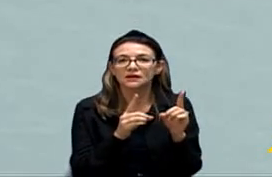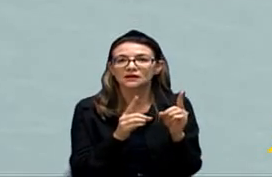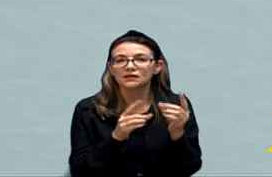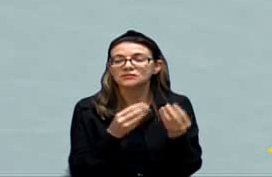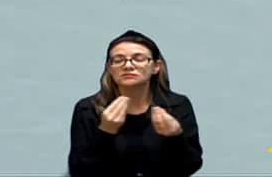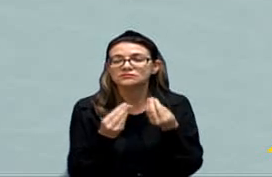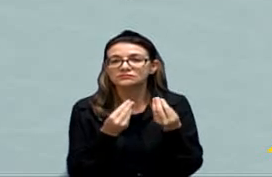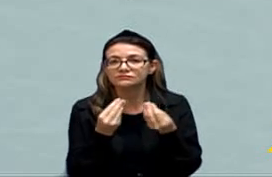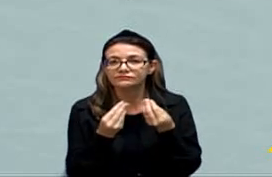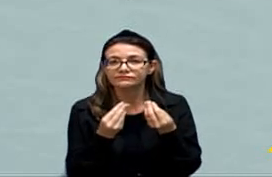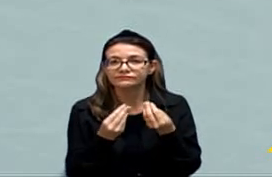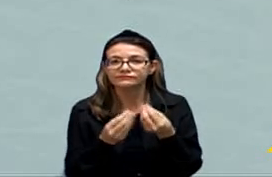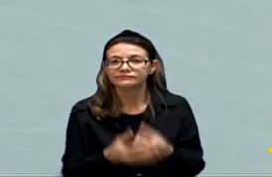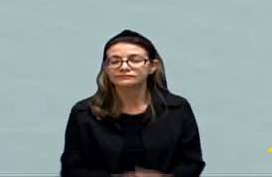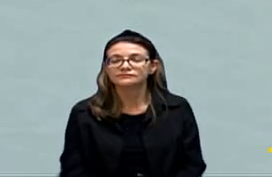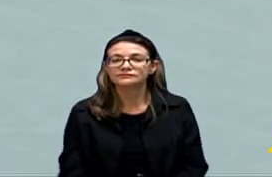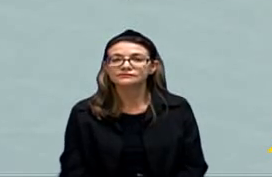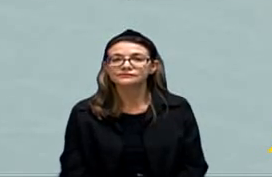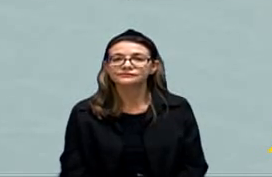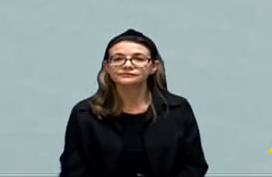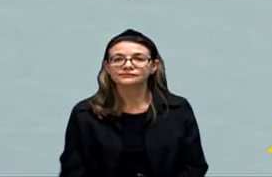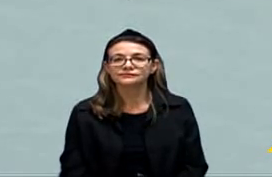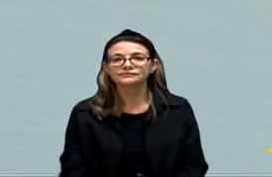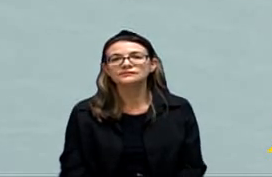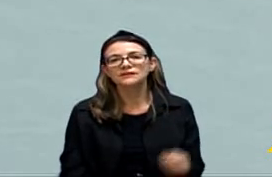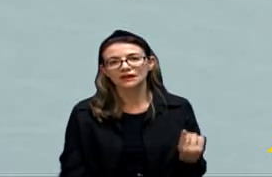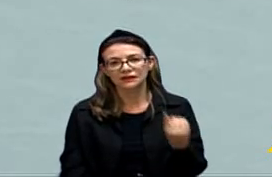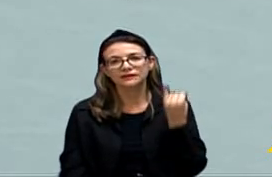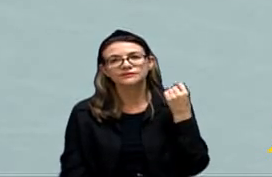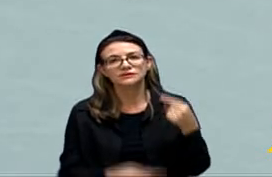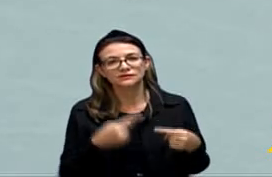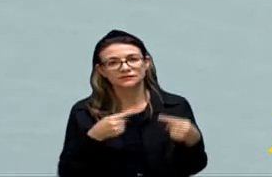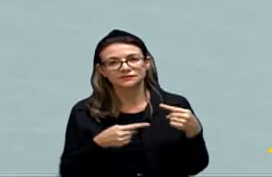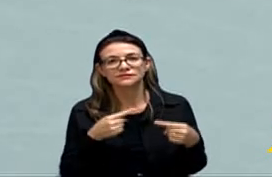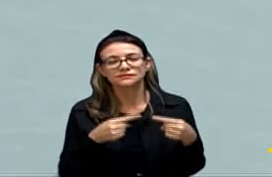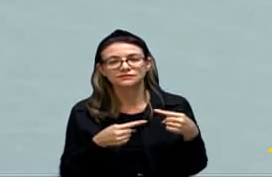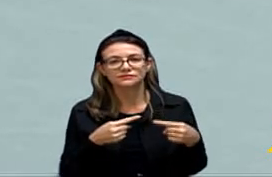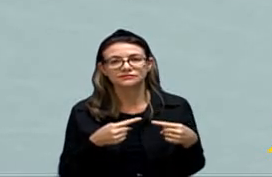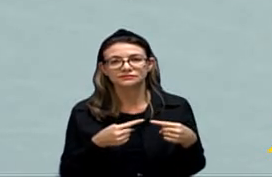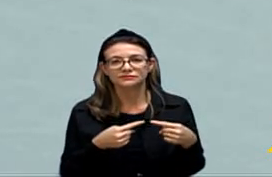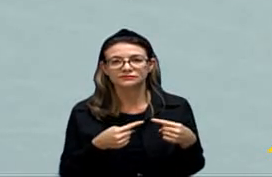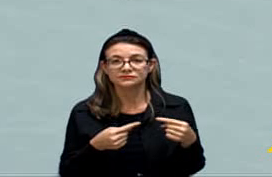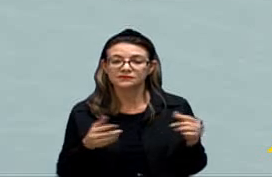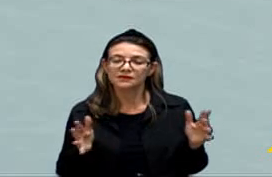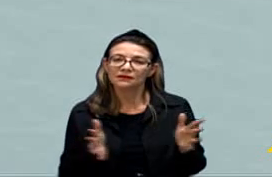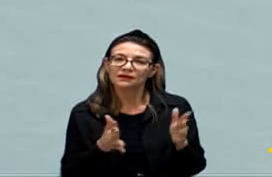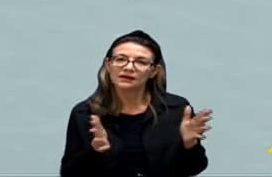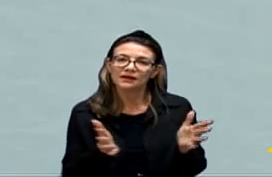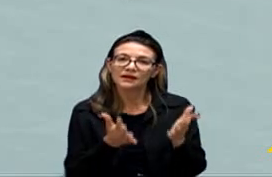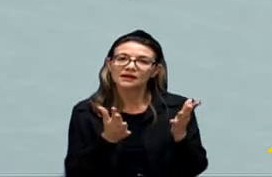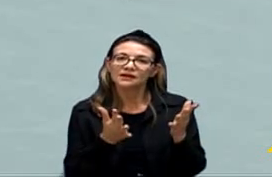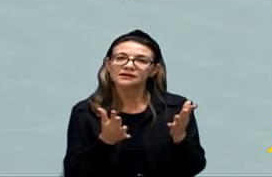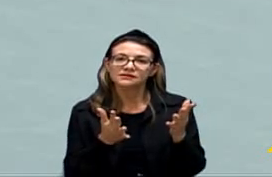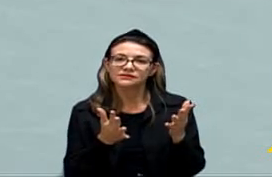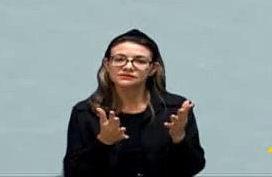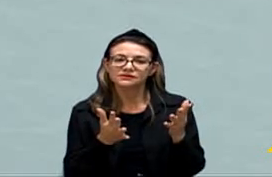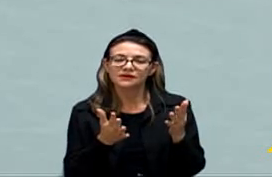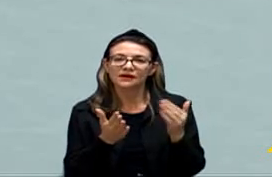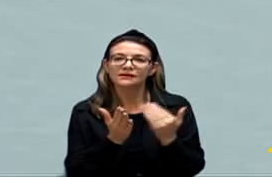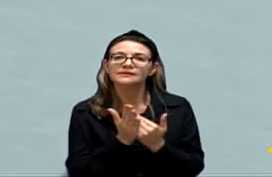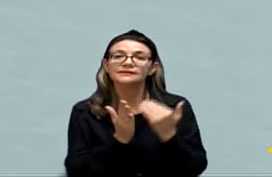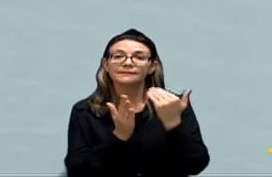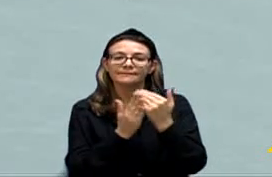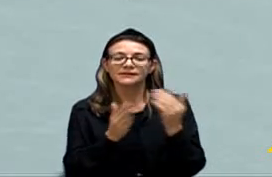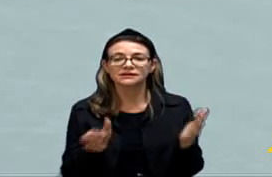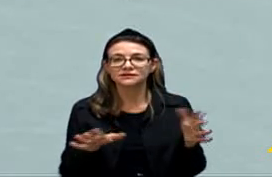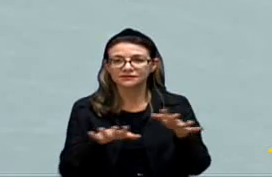pergunta por isso que é importante trazermos essa discussão buscando fomentar a construção de inclusão e de